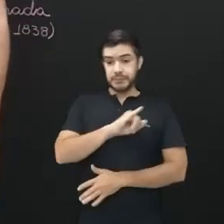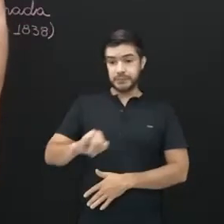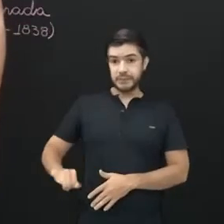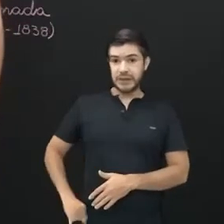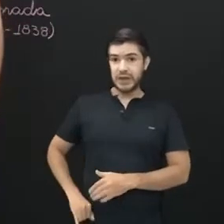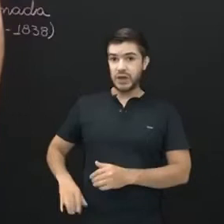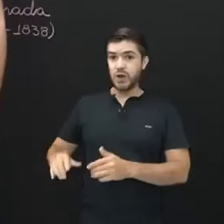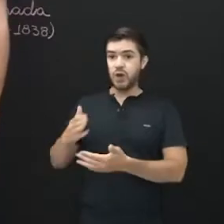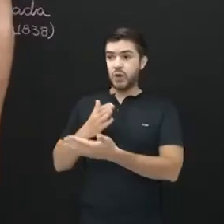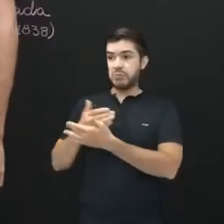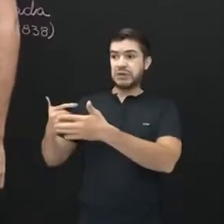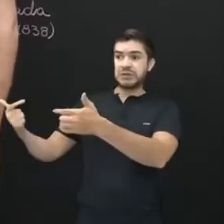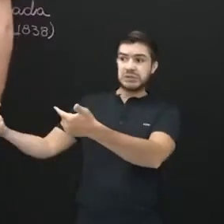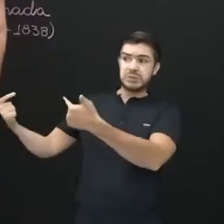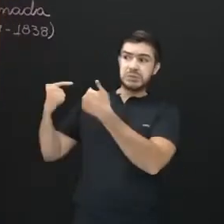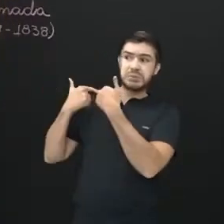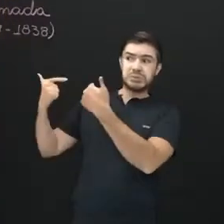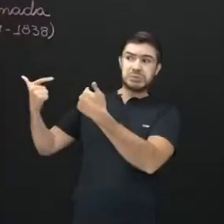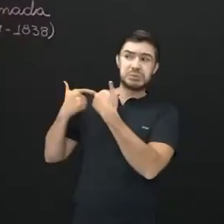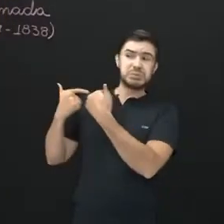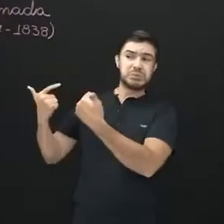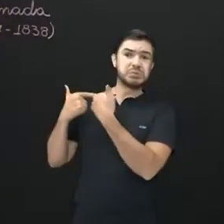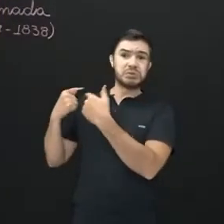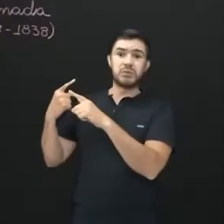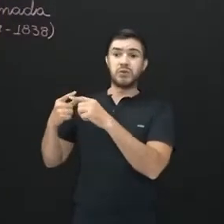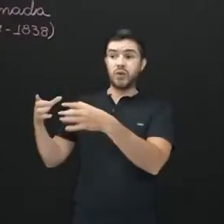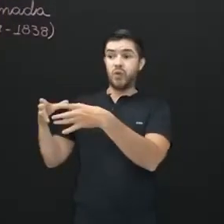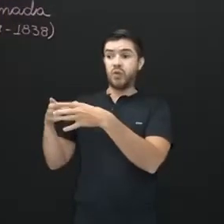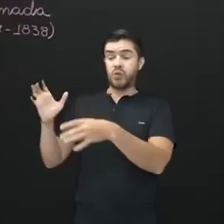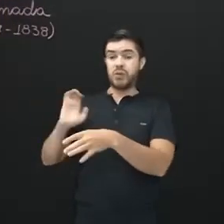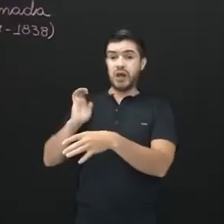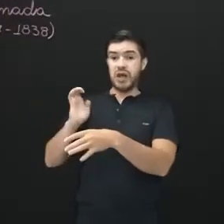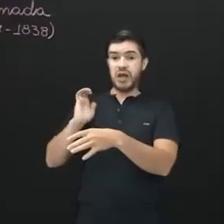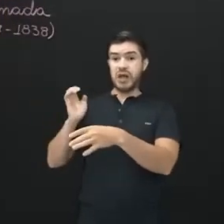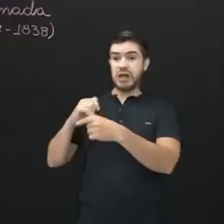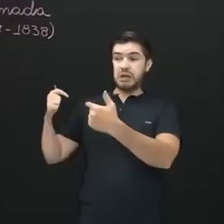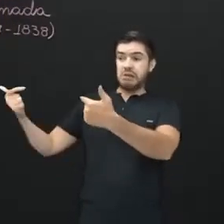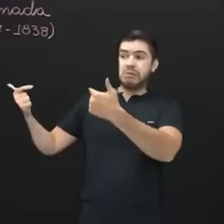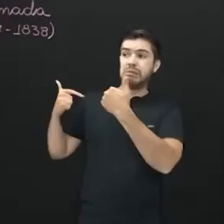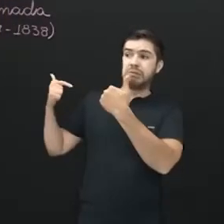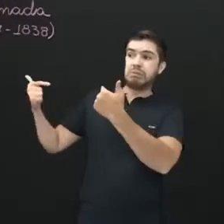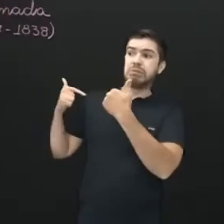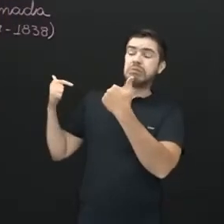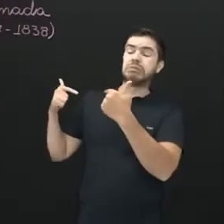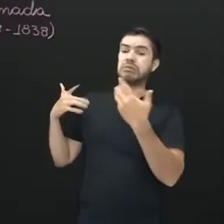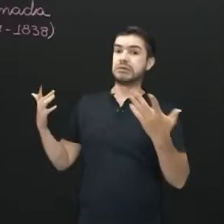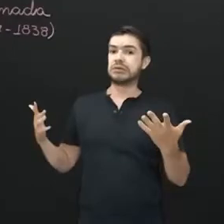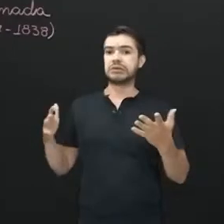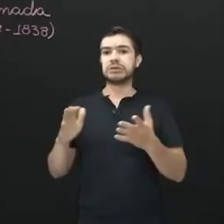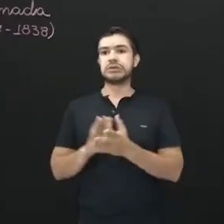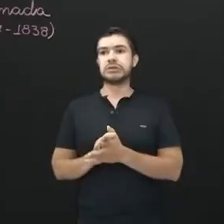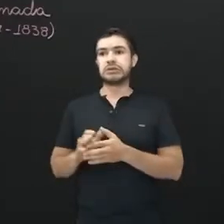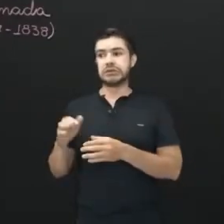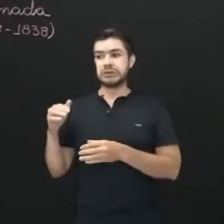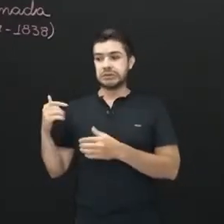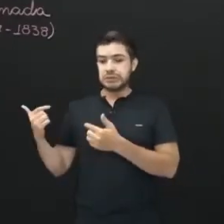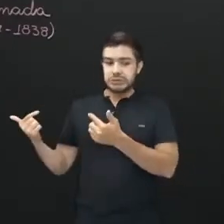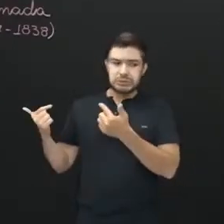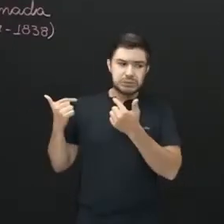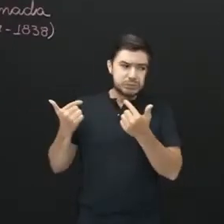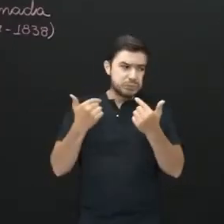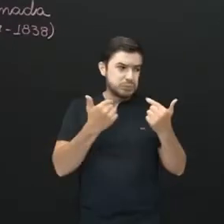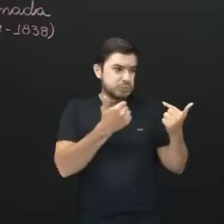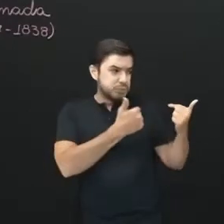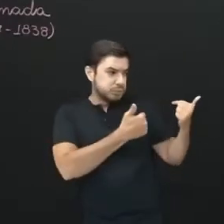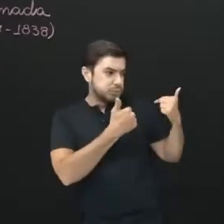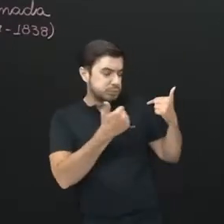elites e pelos grupos populares. Com isso, em 1831, pressionado internamente